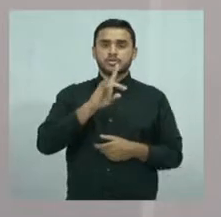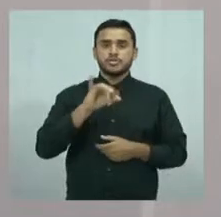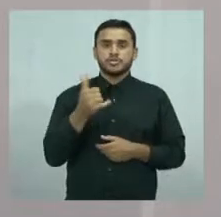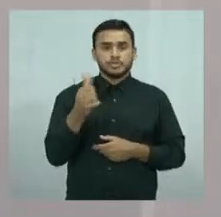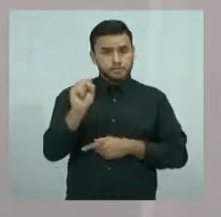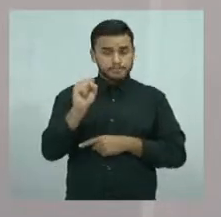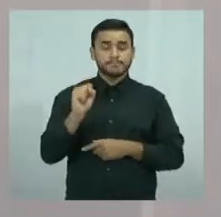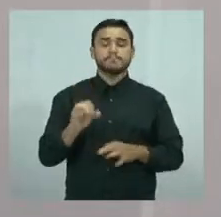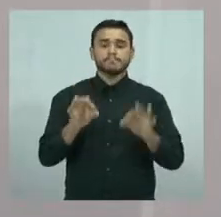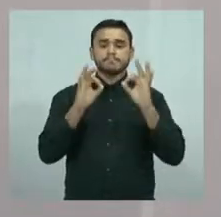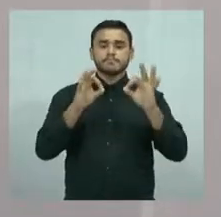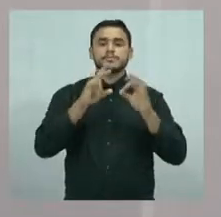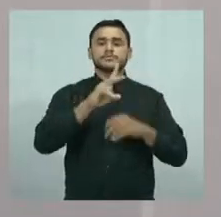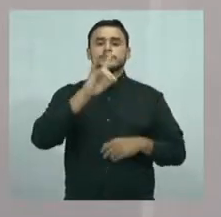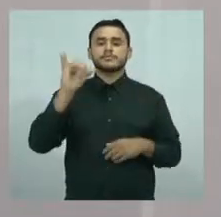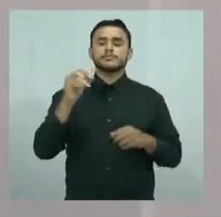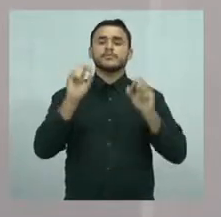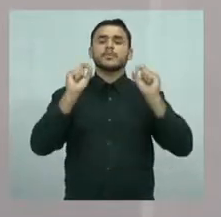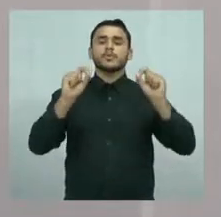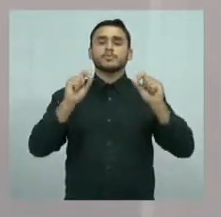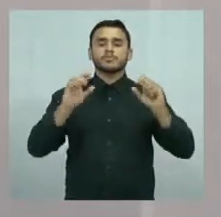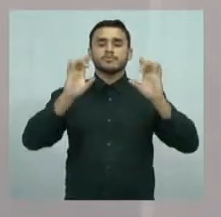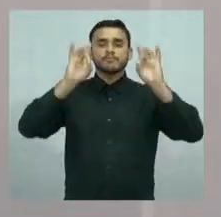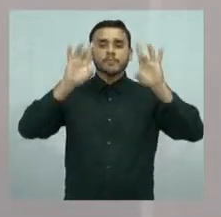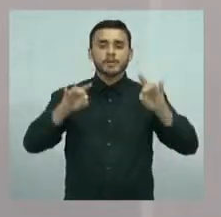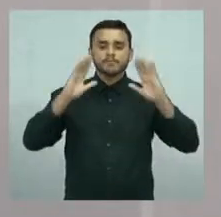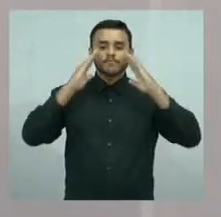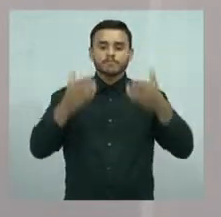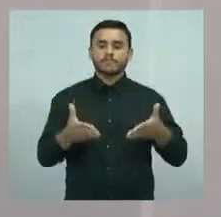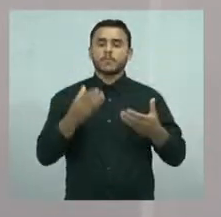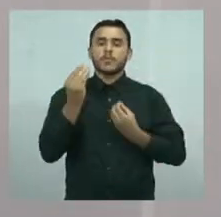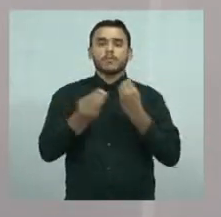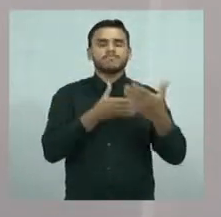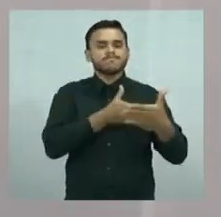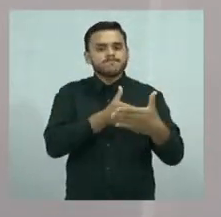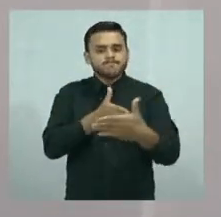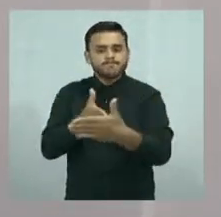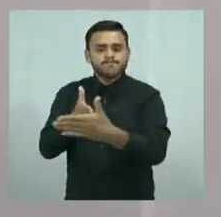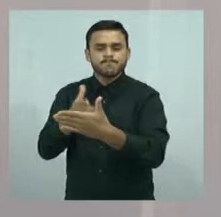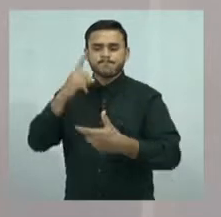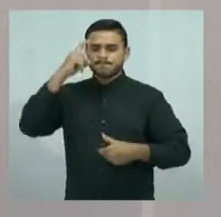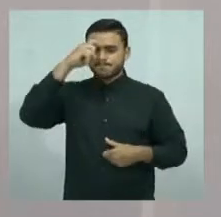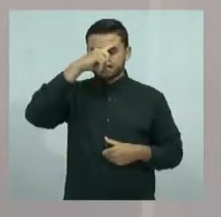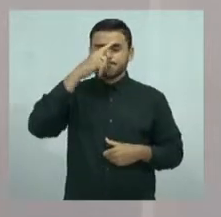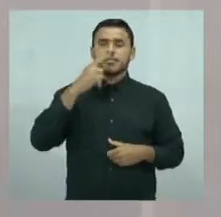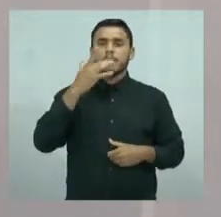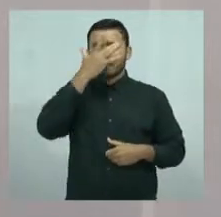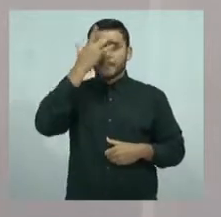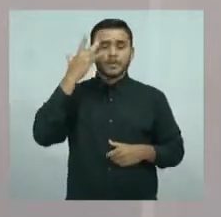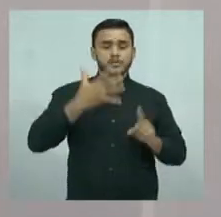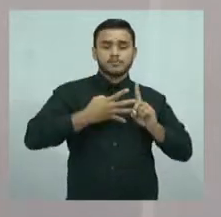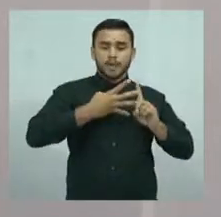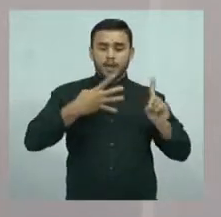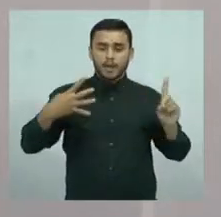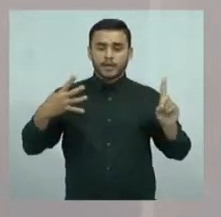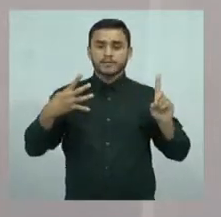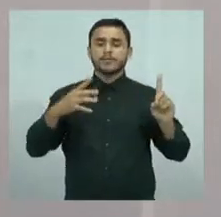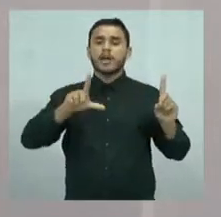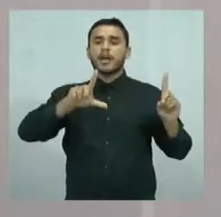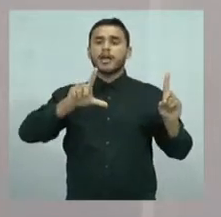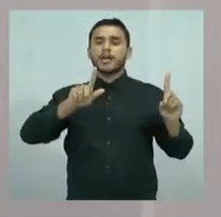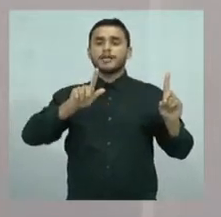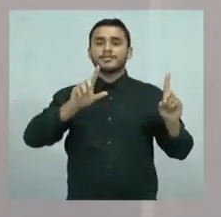está dirigida a pensar os desafios do público LGBT, e